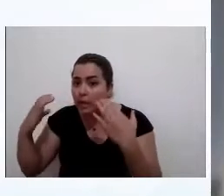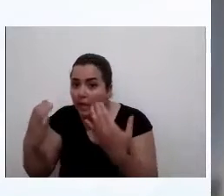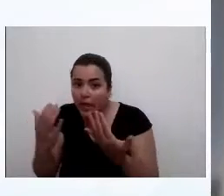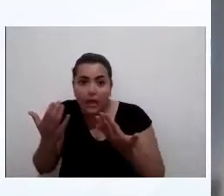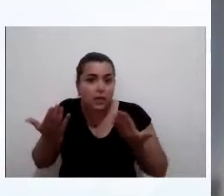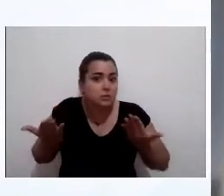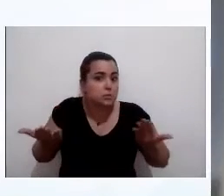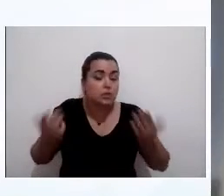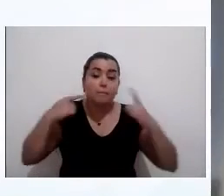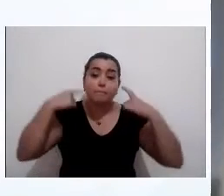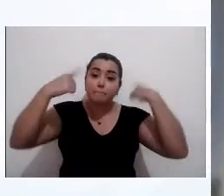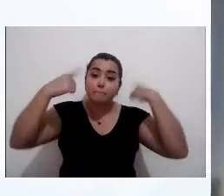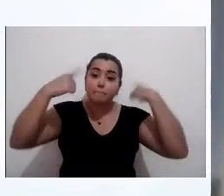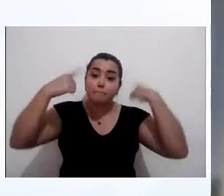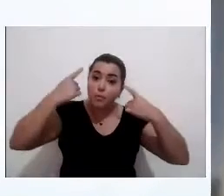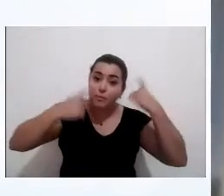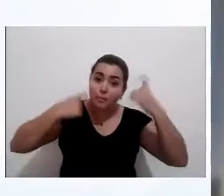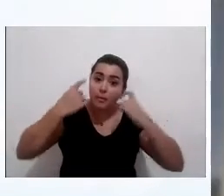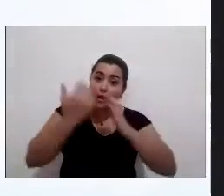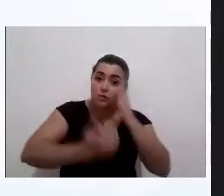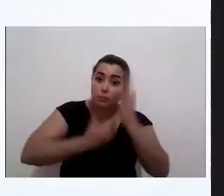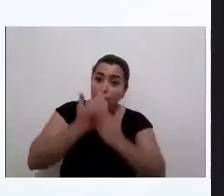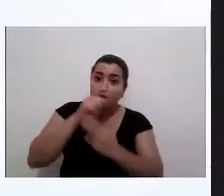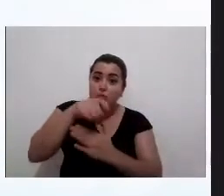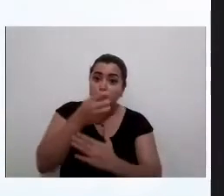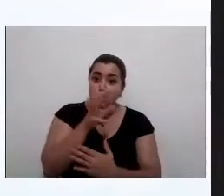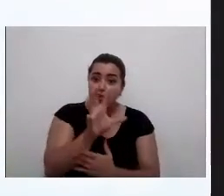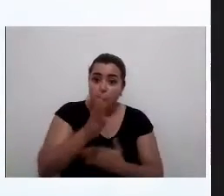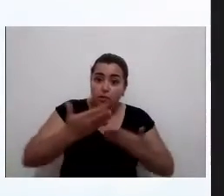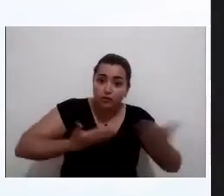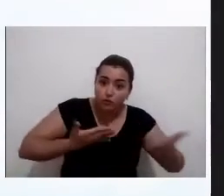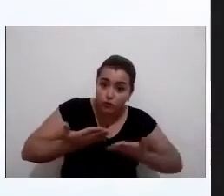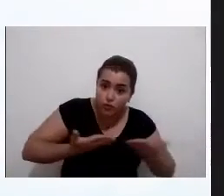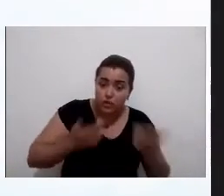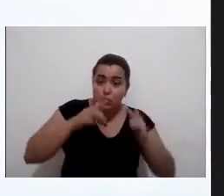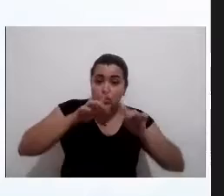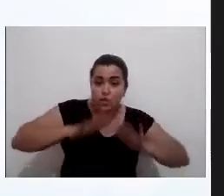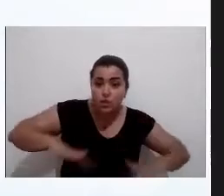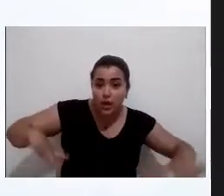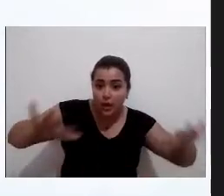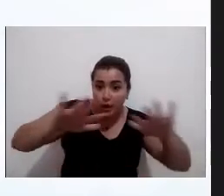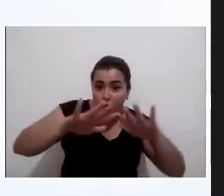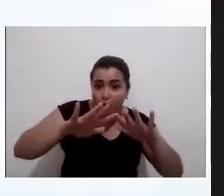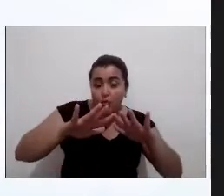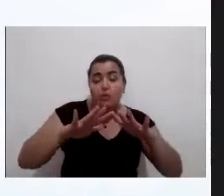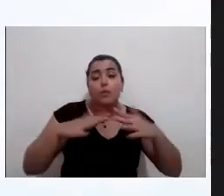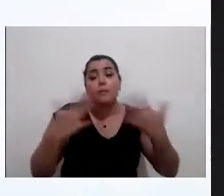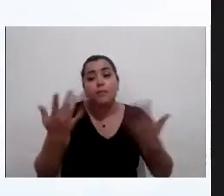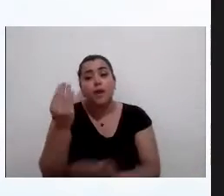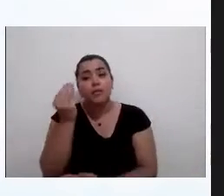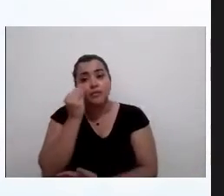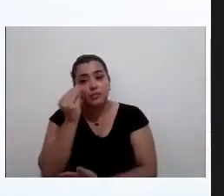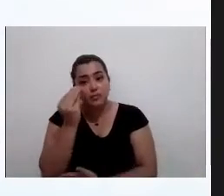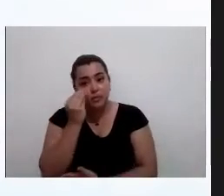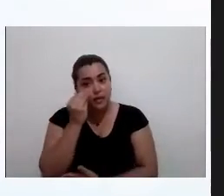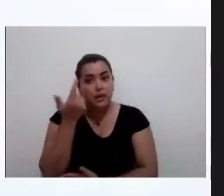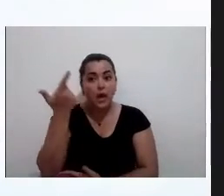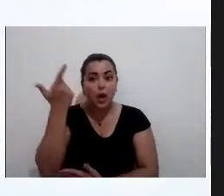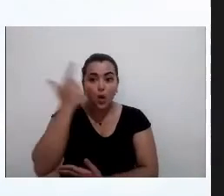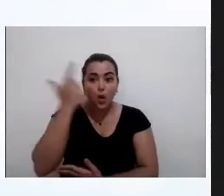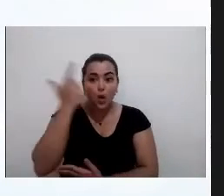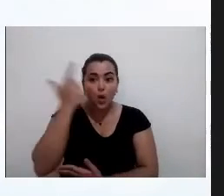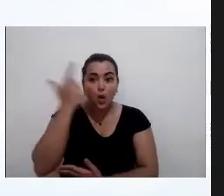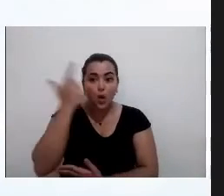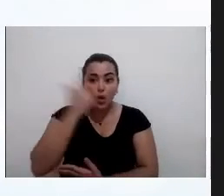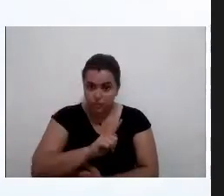preocupado com a chamada classe trabalhadora, com os trabalhadores de modo geral, para fazer uma revogação dessa lei, porque ela não